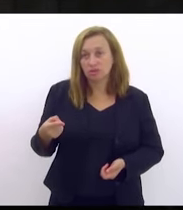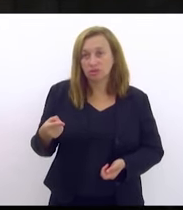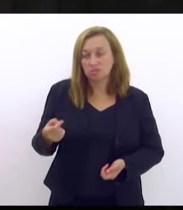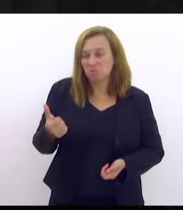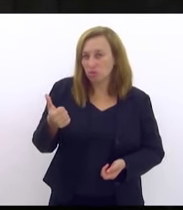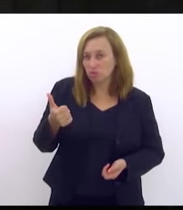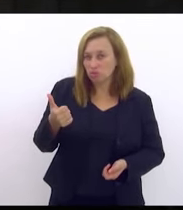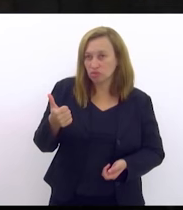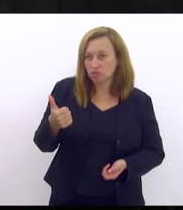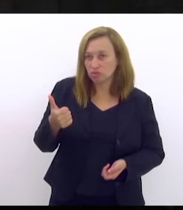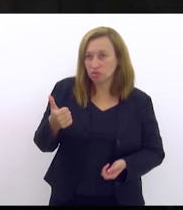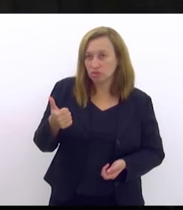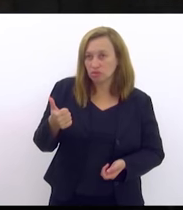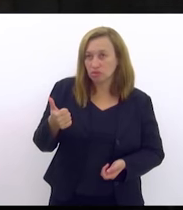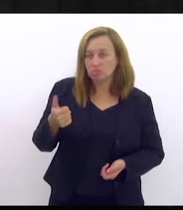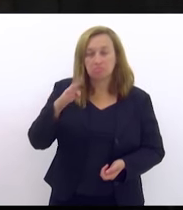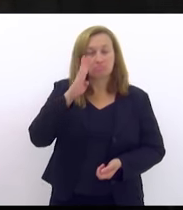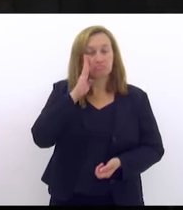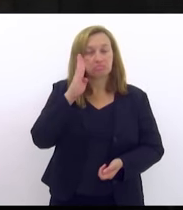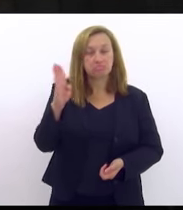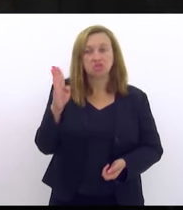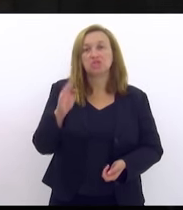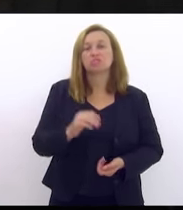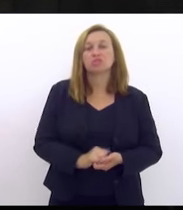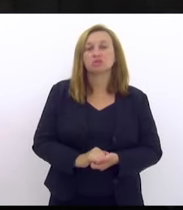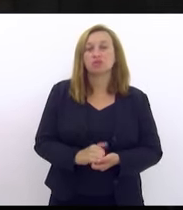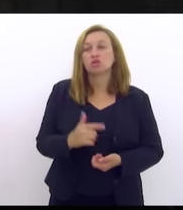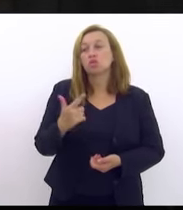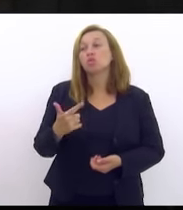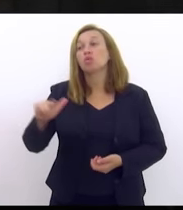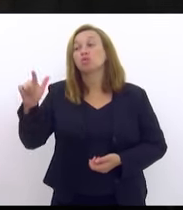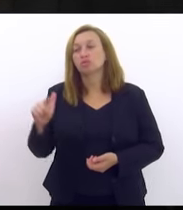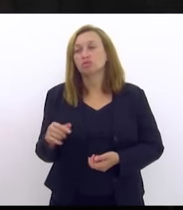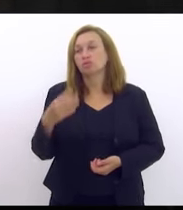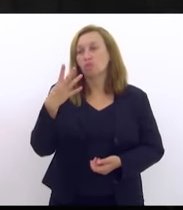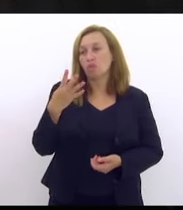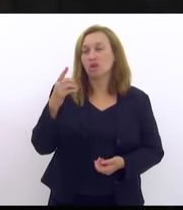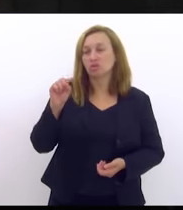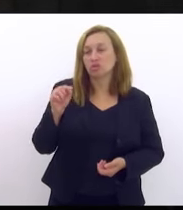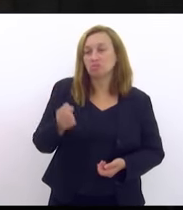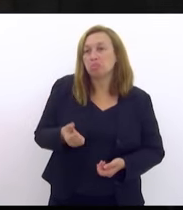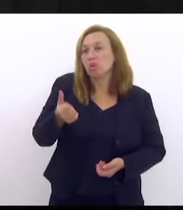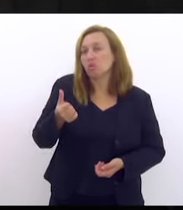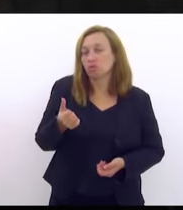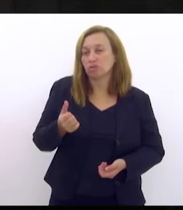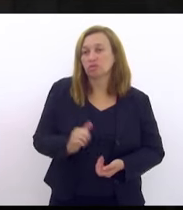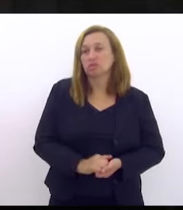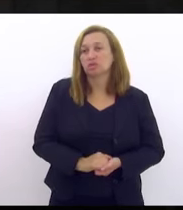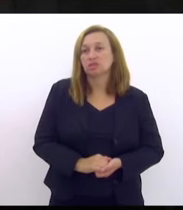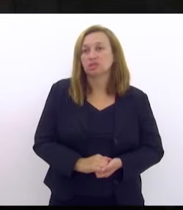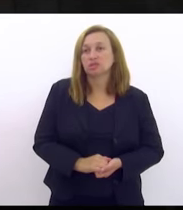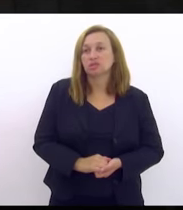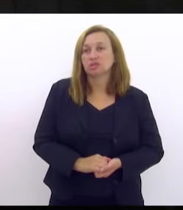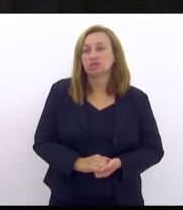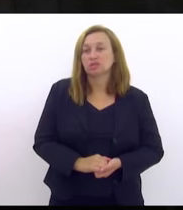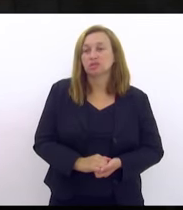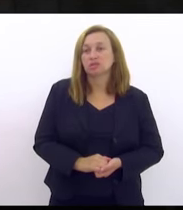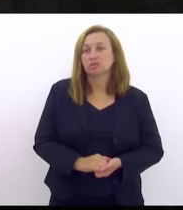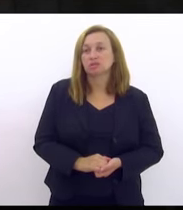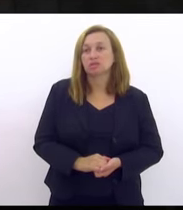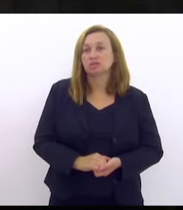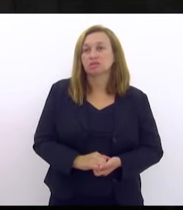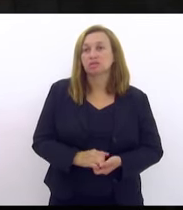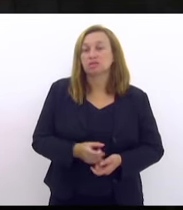2 poucos é do principal e os outros 4 e pouco são do serviço da